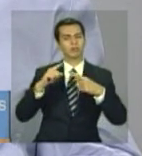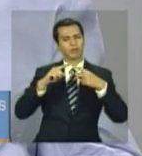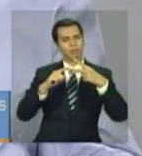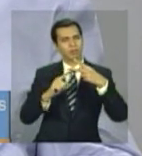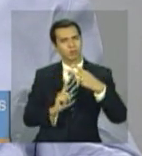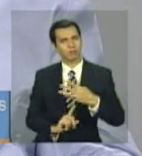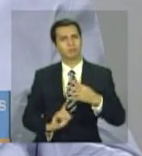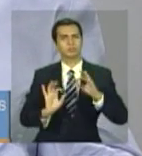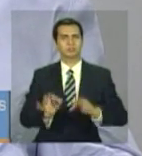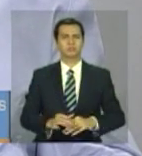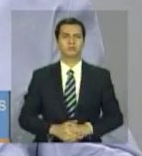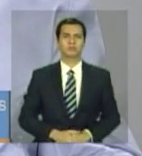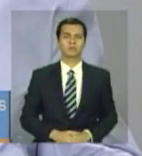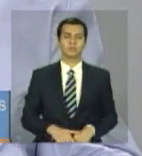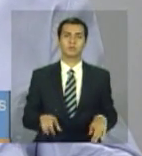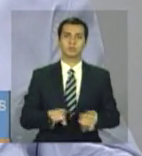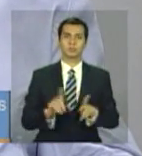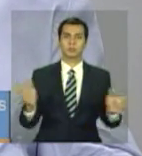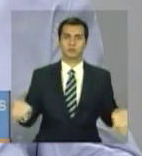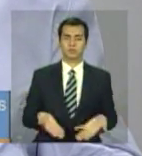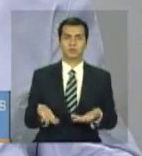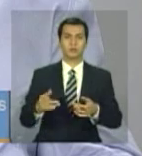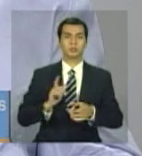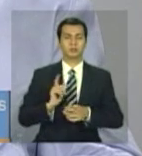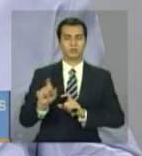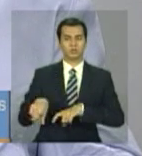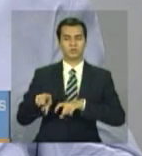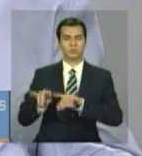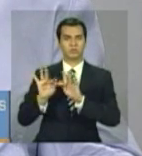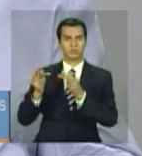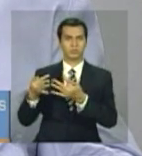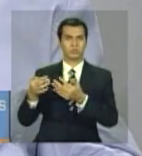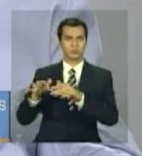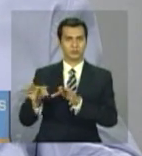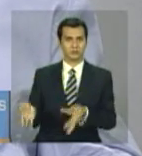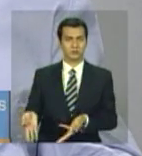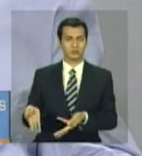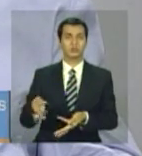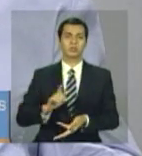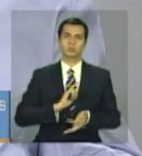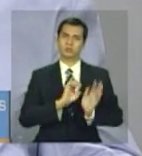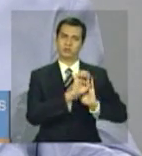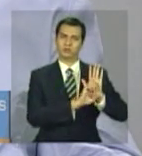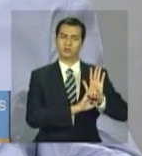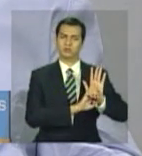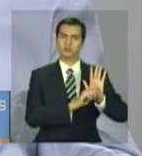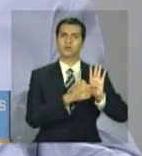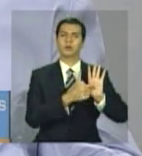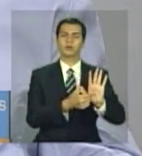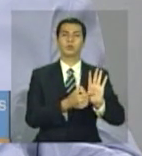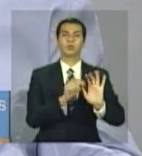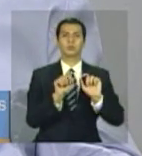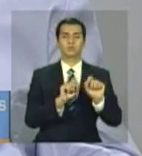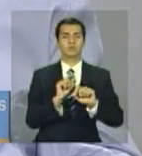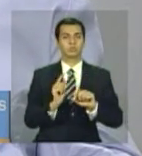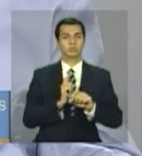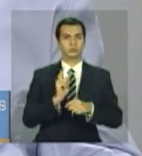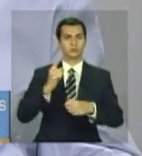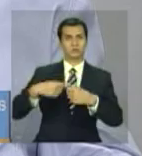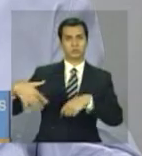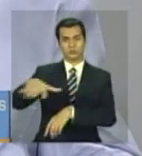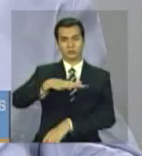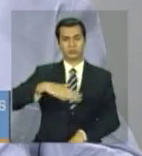né, nesse edital que saiu agora para apoio, nós imaginamos assim, os territórios da cidadania, né, município até 50